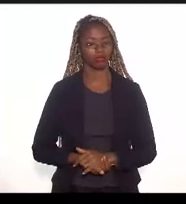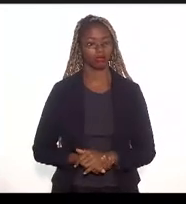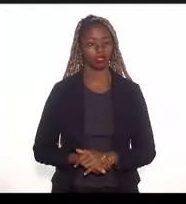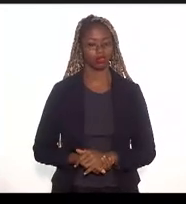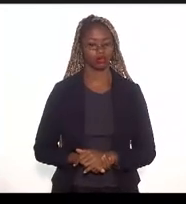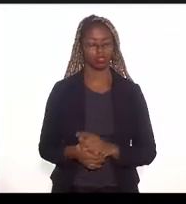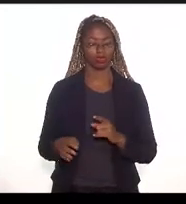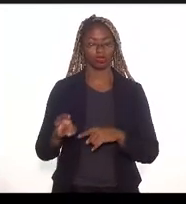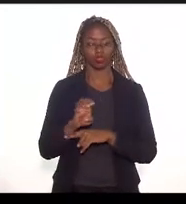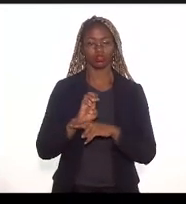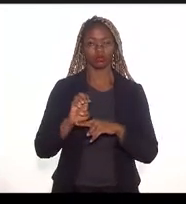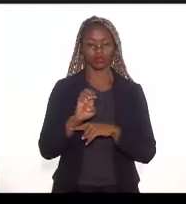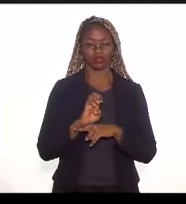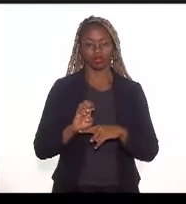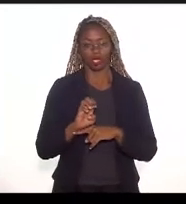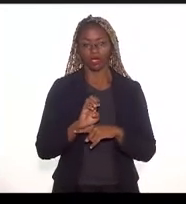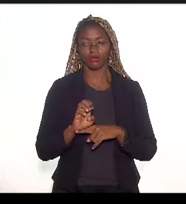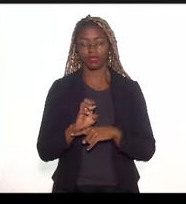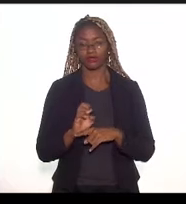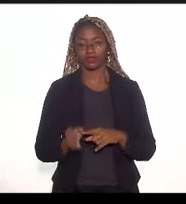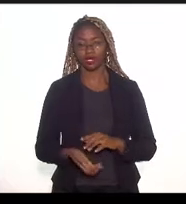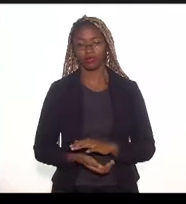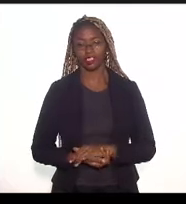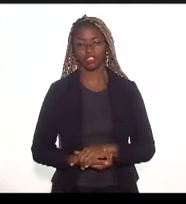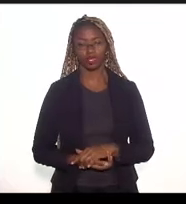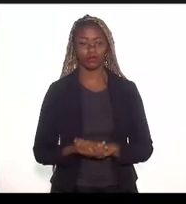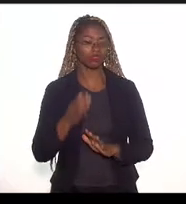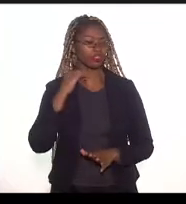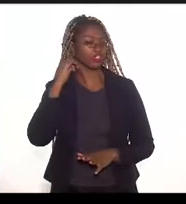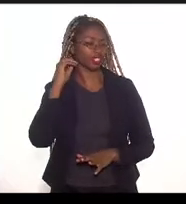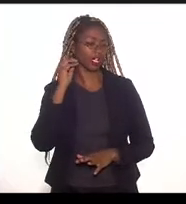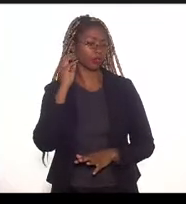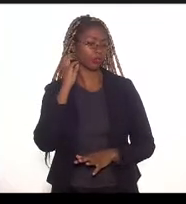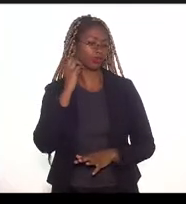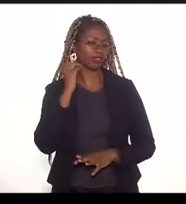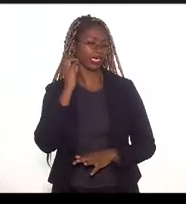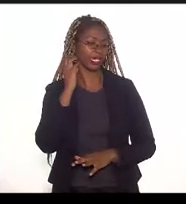estados limítrofes, né, na mesma região, e aqui no Rio de Janeiro, lê-se